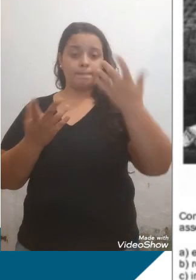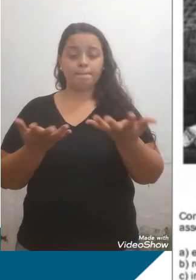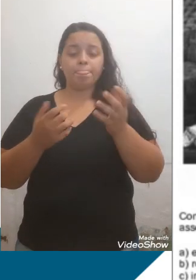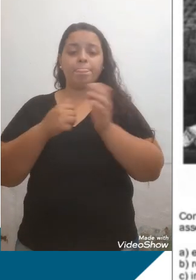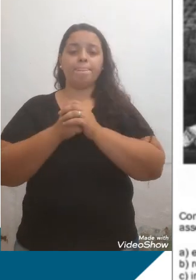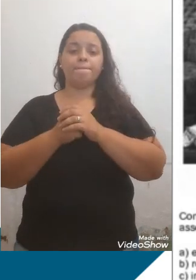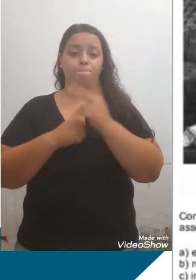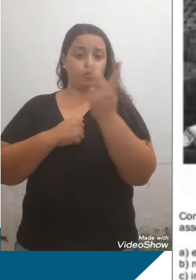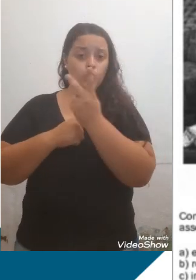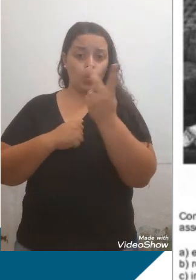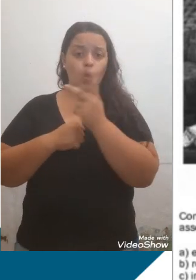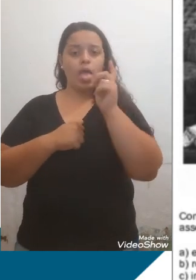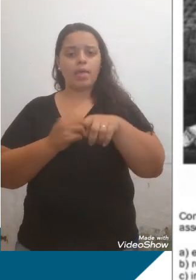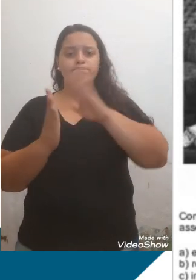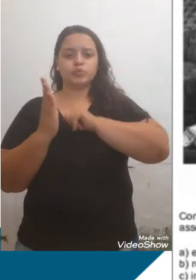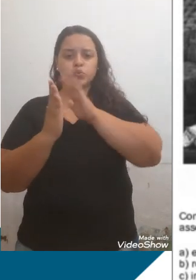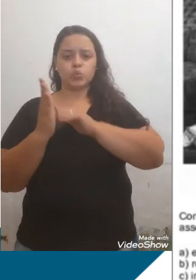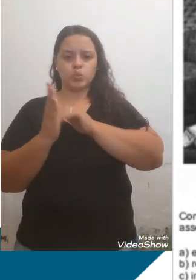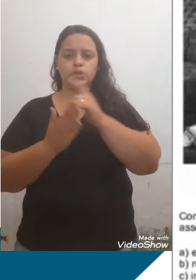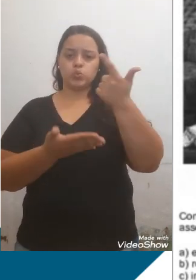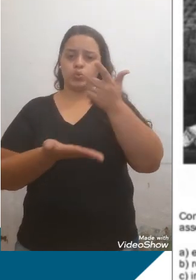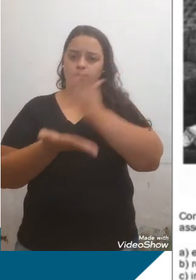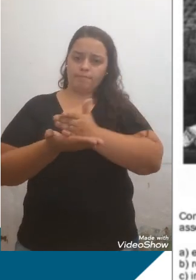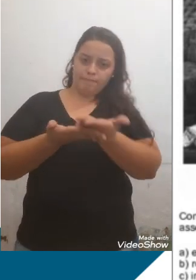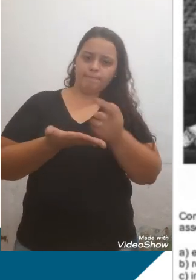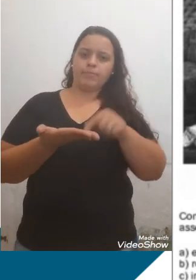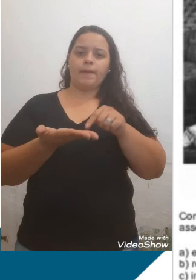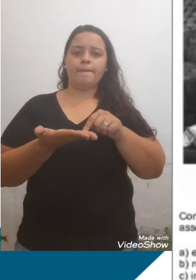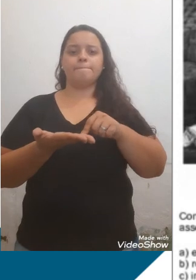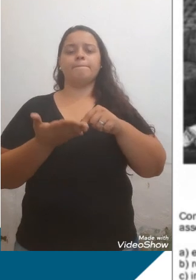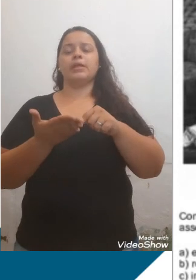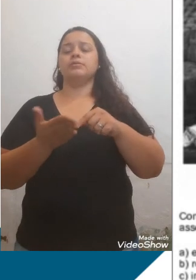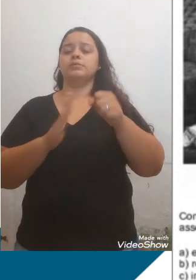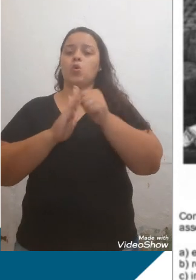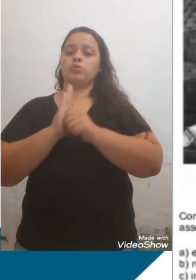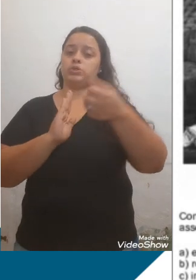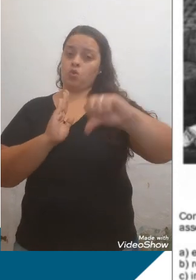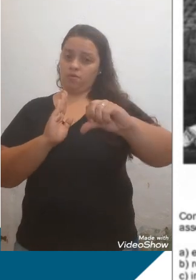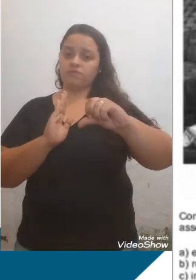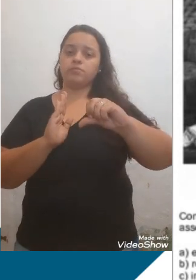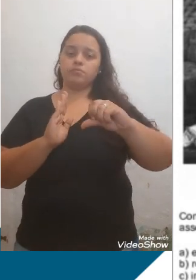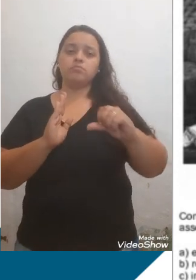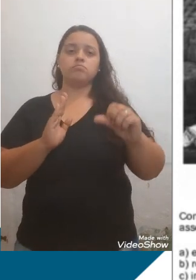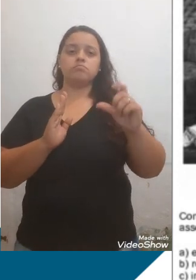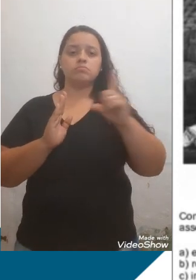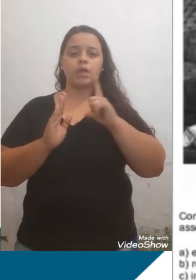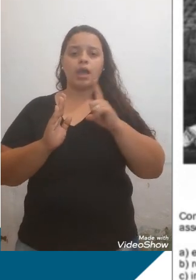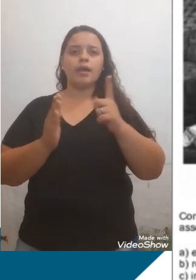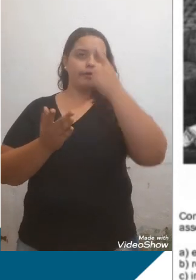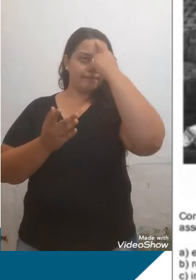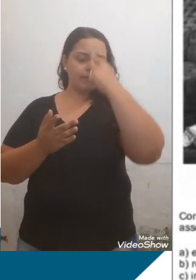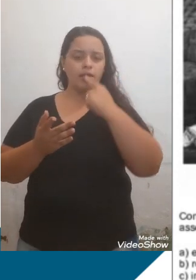As duas são pinturas da segunda metade do século XIX, e tem uma composição aí